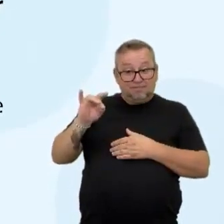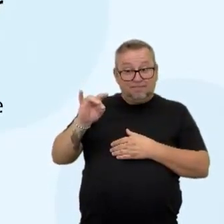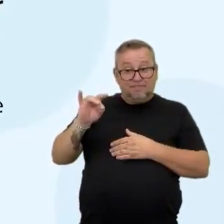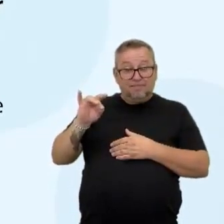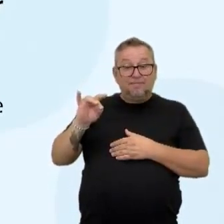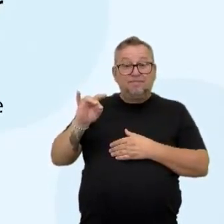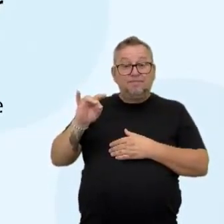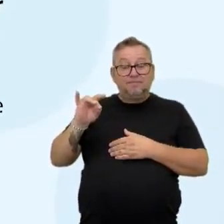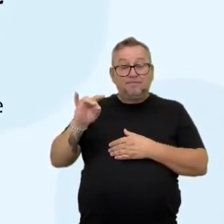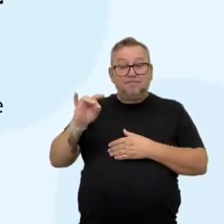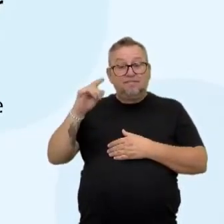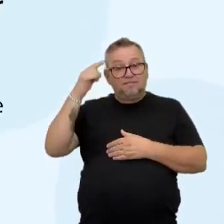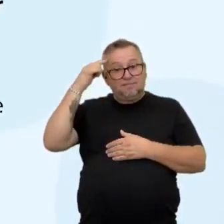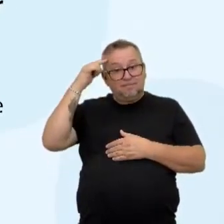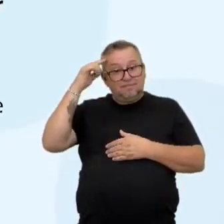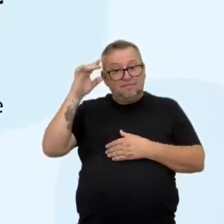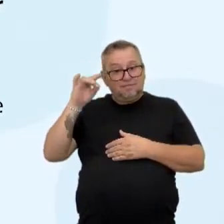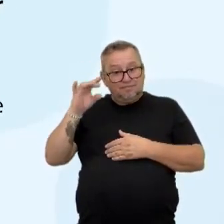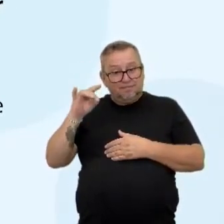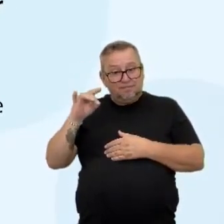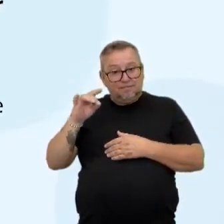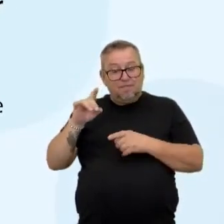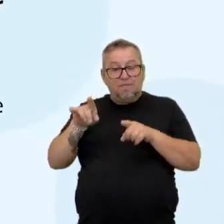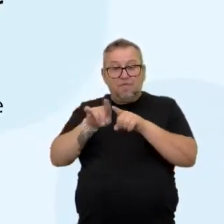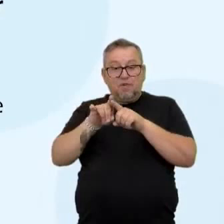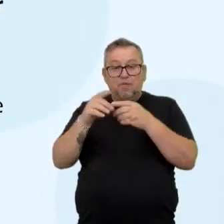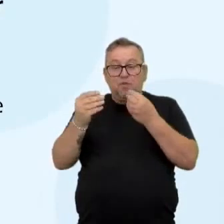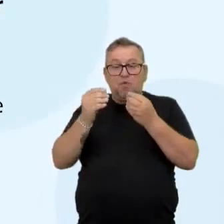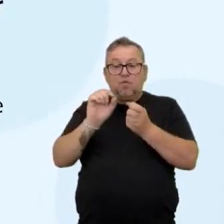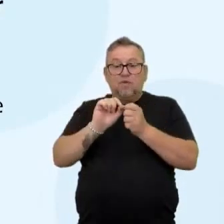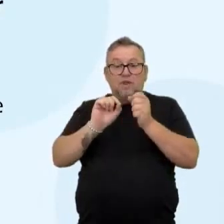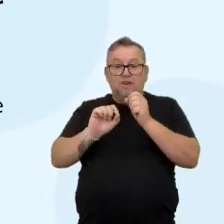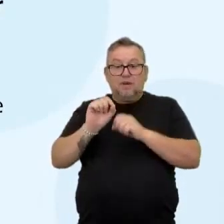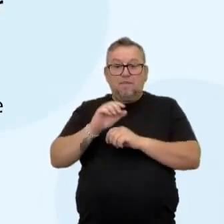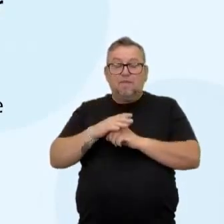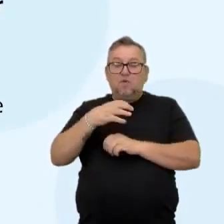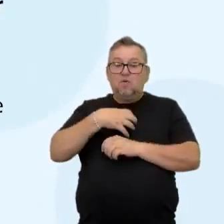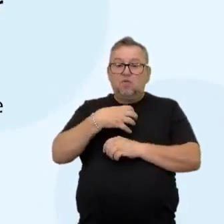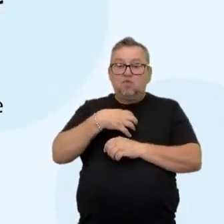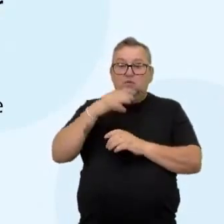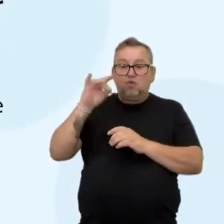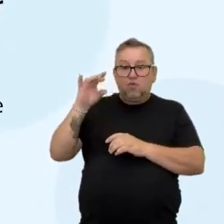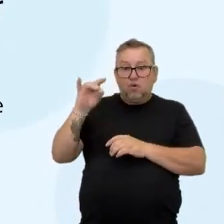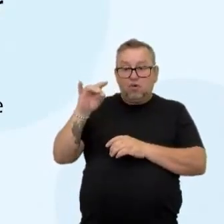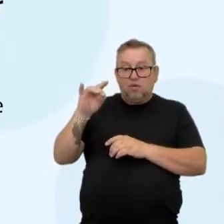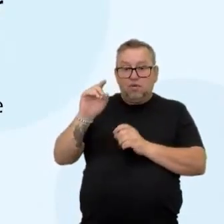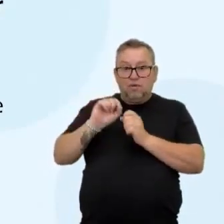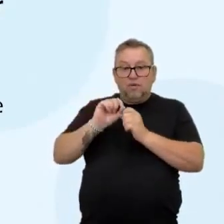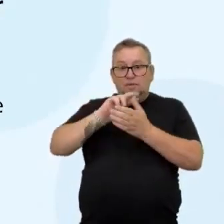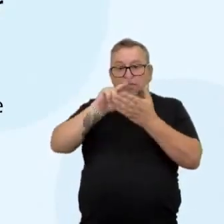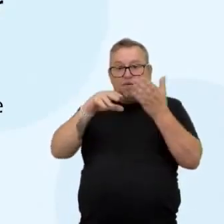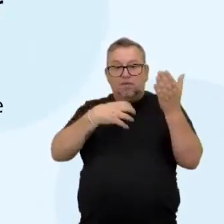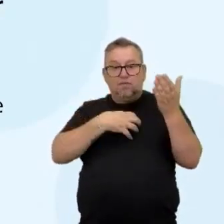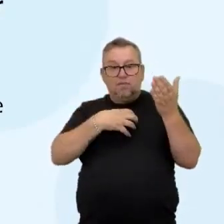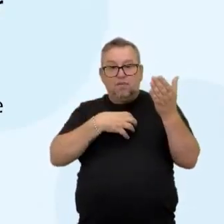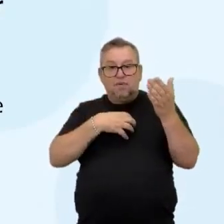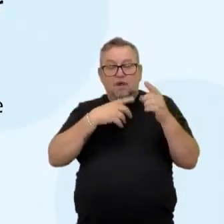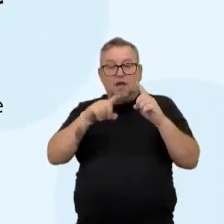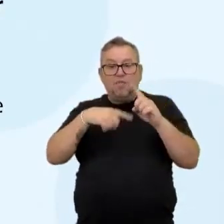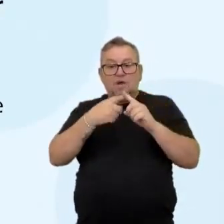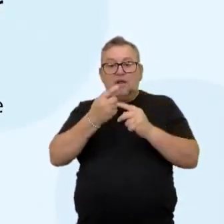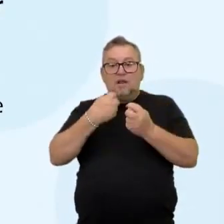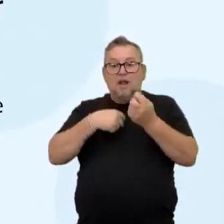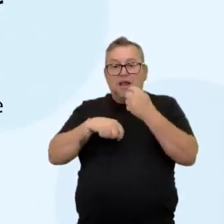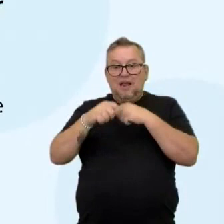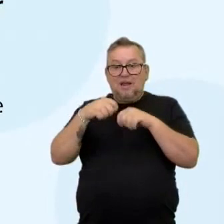você precisa pensar no recorte que esse lambe-lambe vai ter e o tipo de cola. A cola em si pode ser feita de diversas formas. A mais econômica